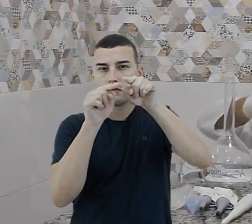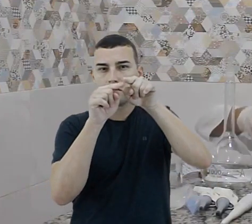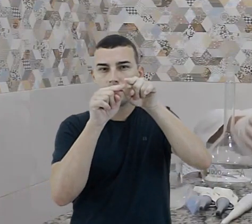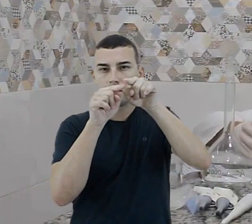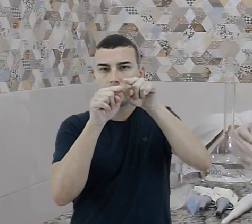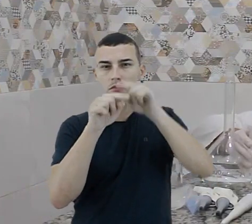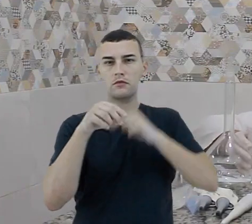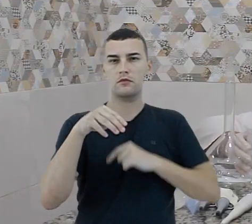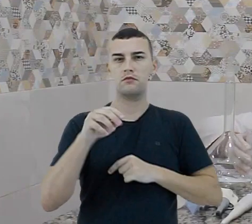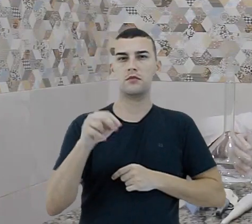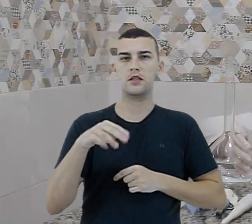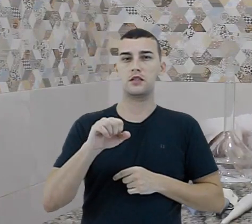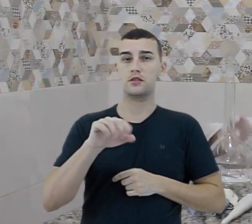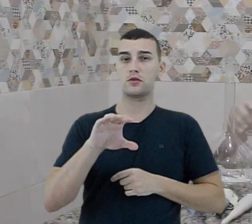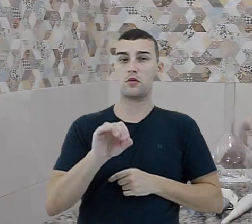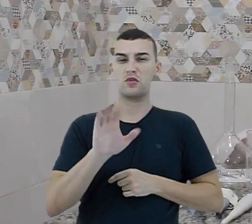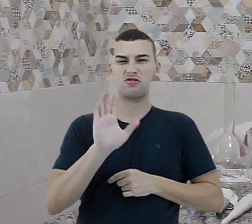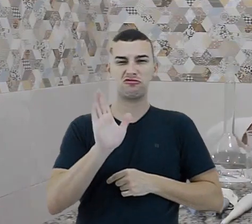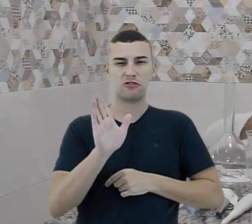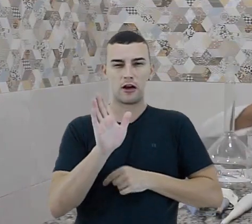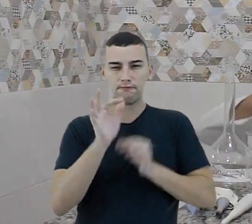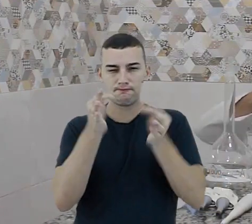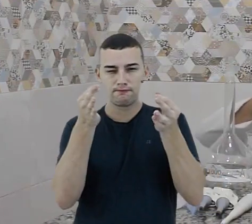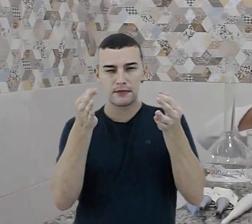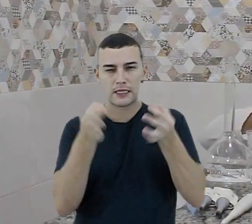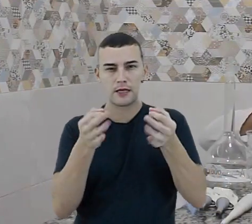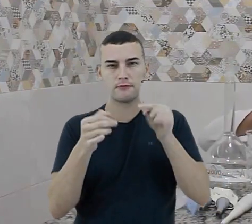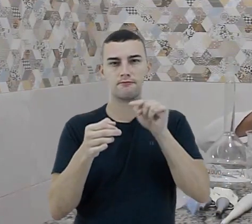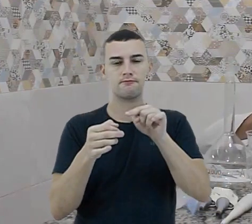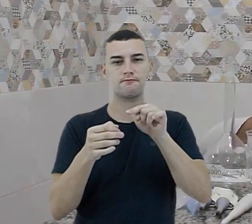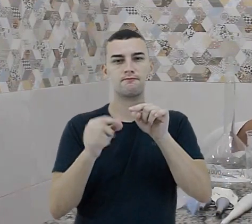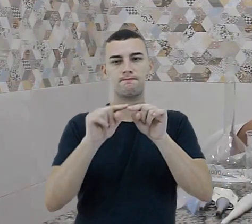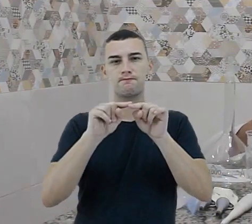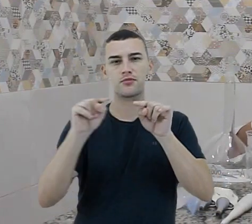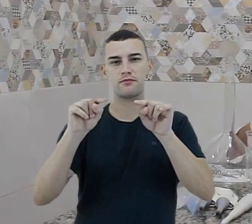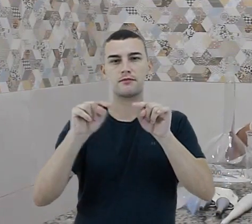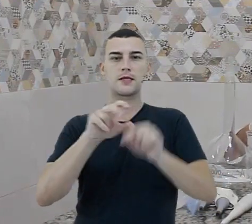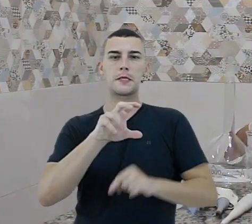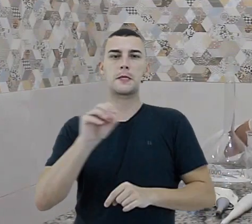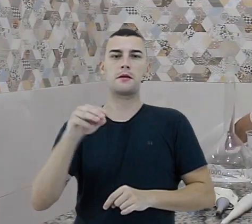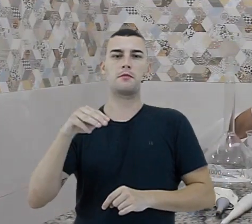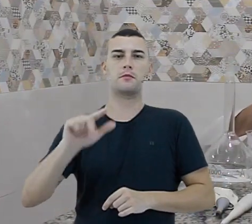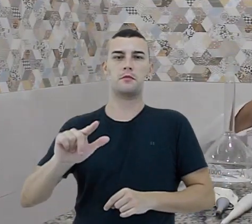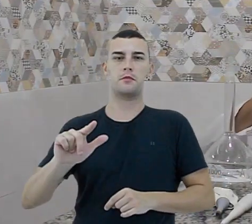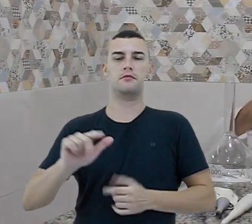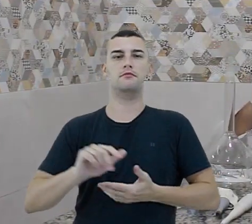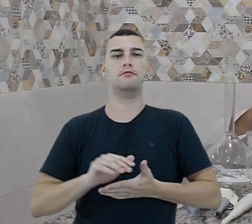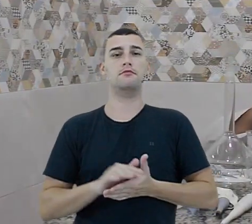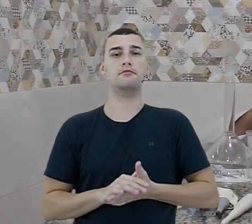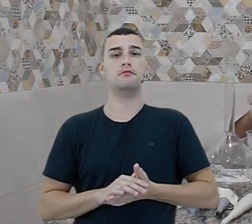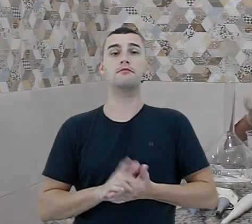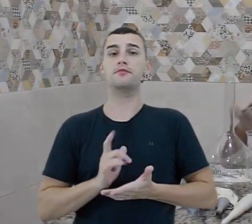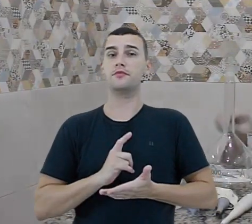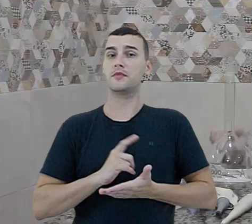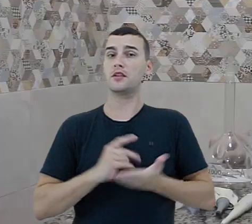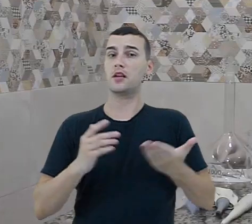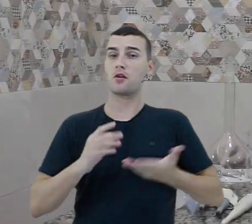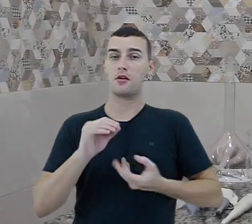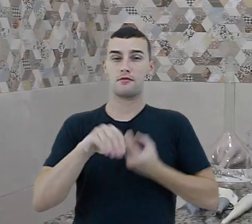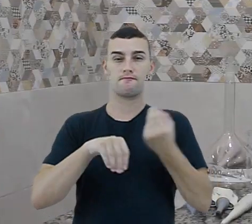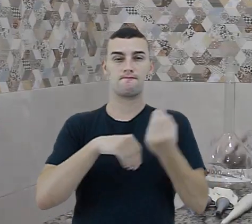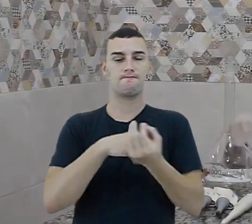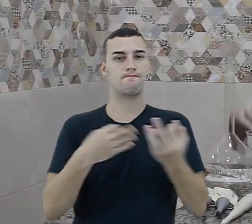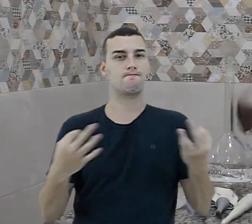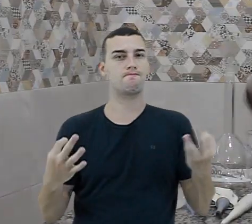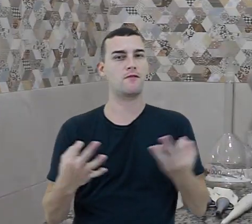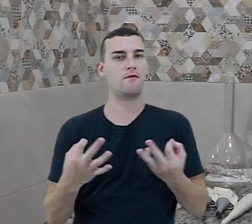está na marca. E como ele está na marca, eu posso parar de adicionar e eu tenho aqui